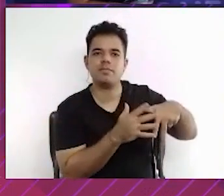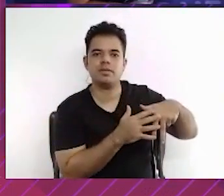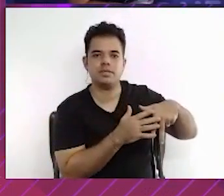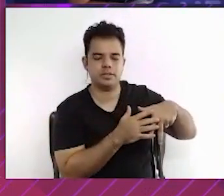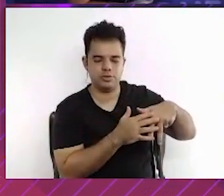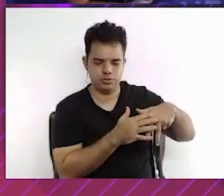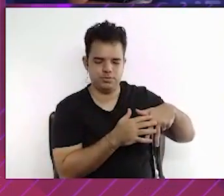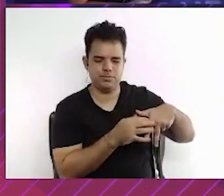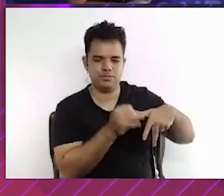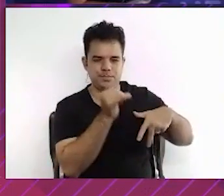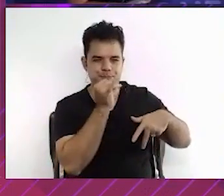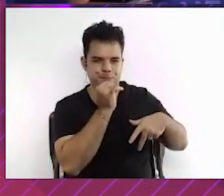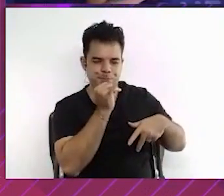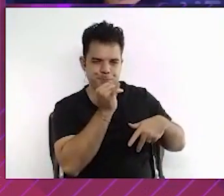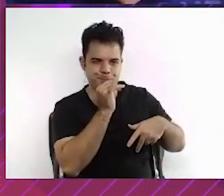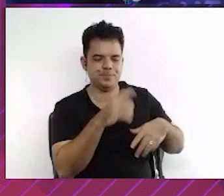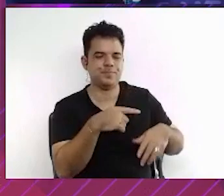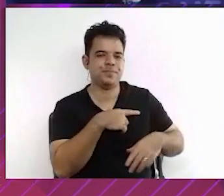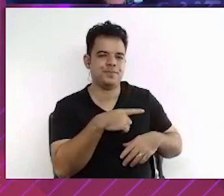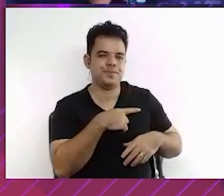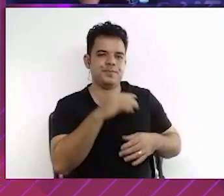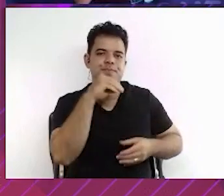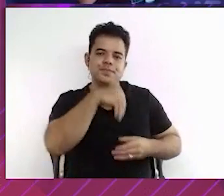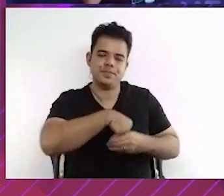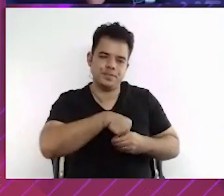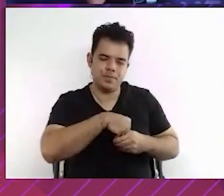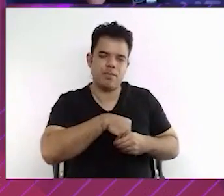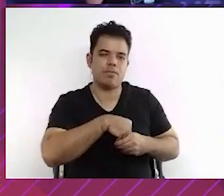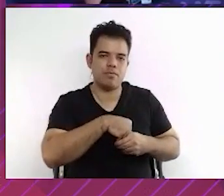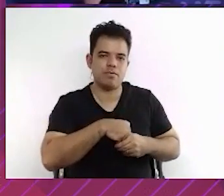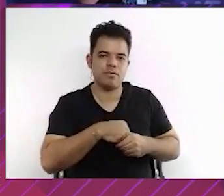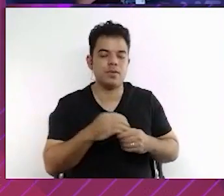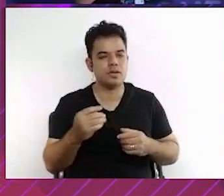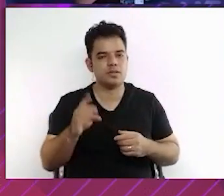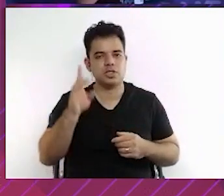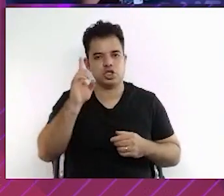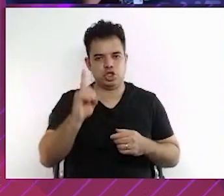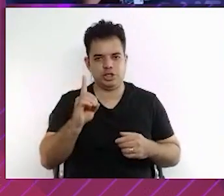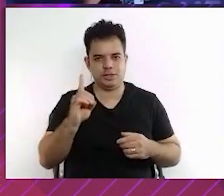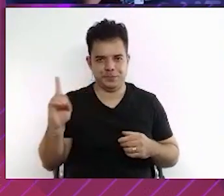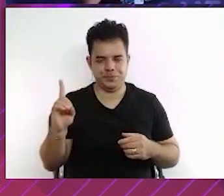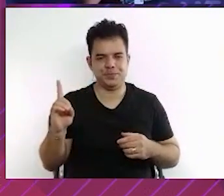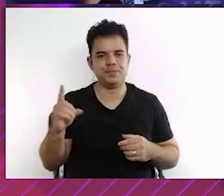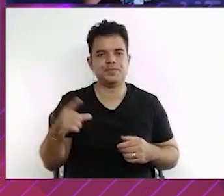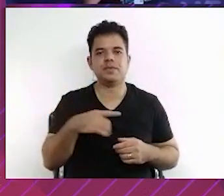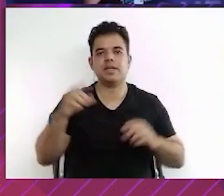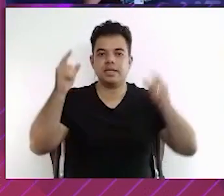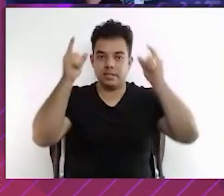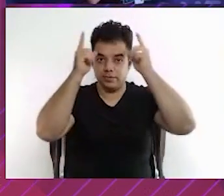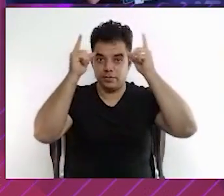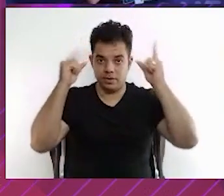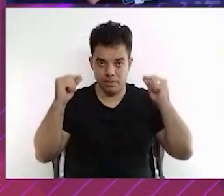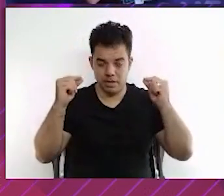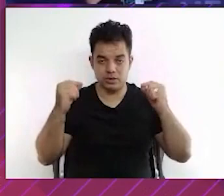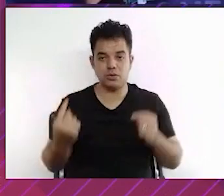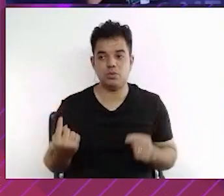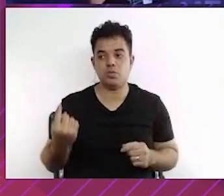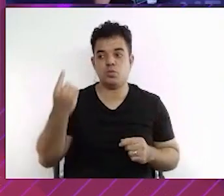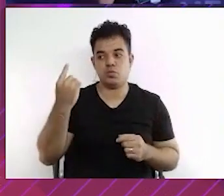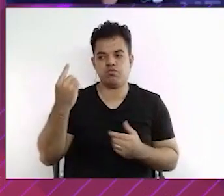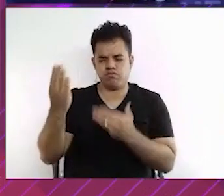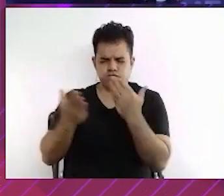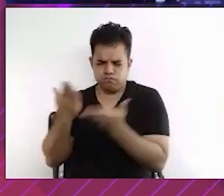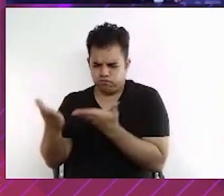no exemplo, eu tenho à direita, eu tenho um técnico de enfermagem em terapia intensiva que